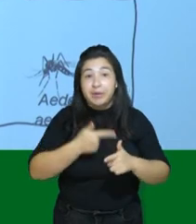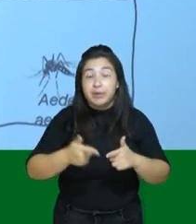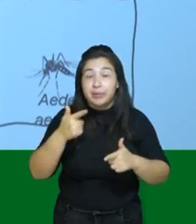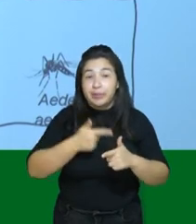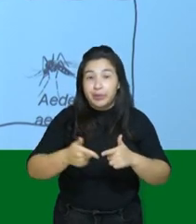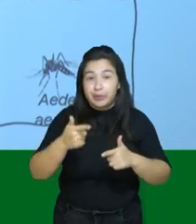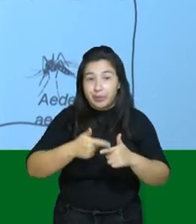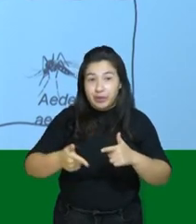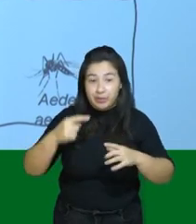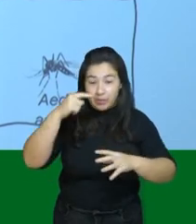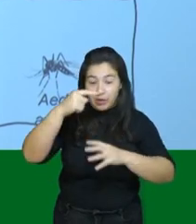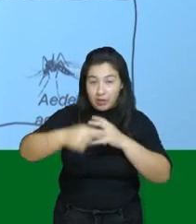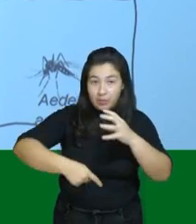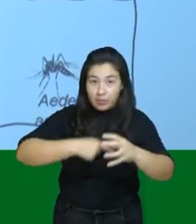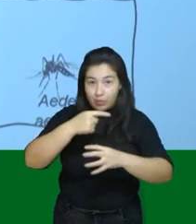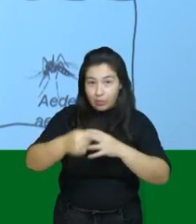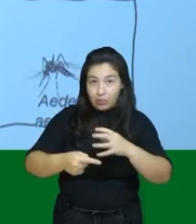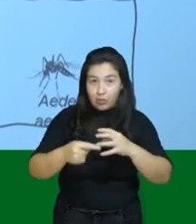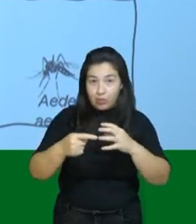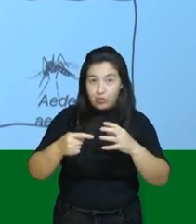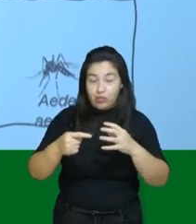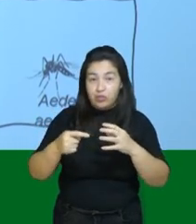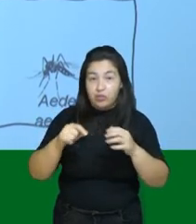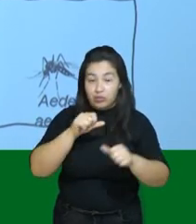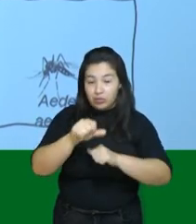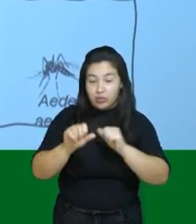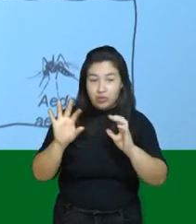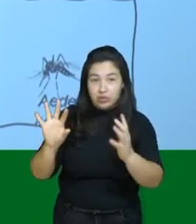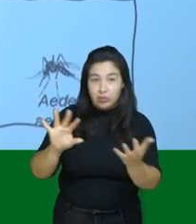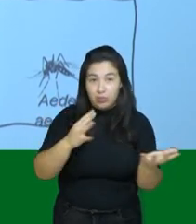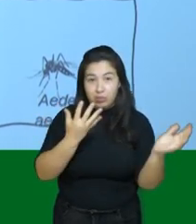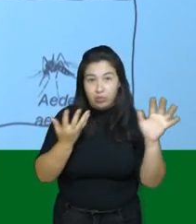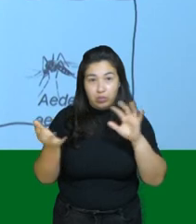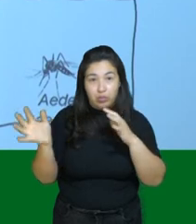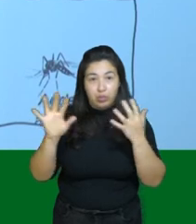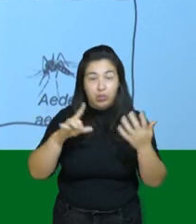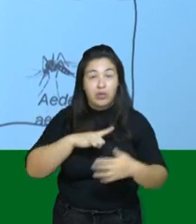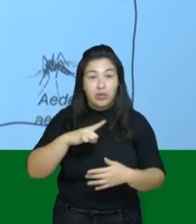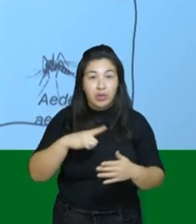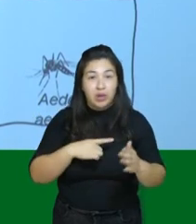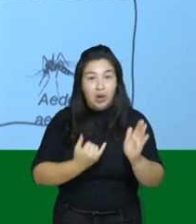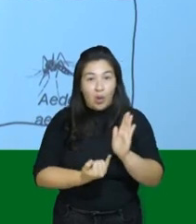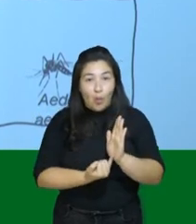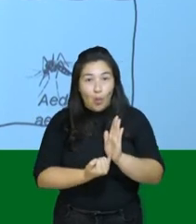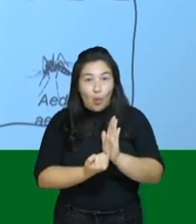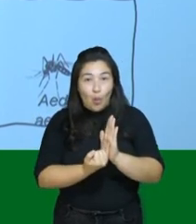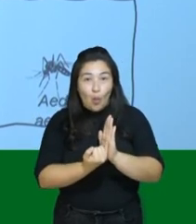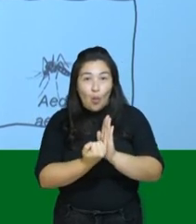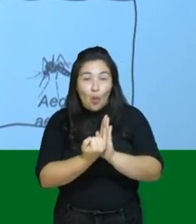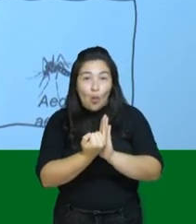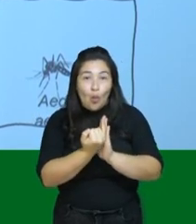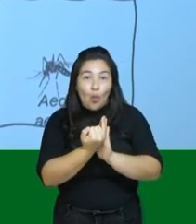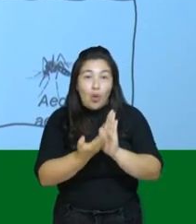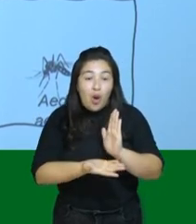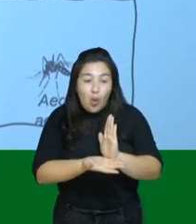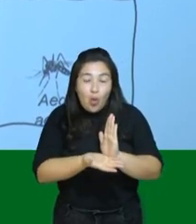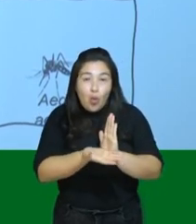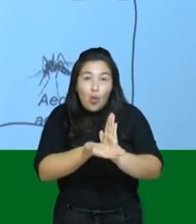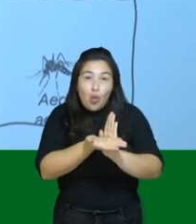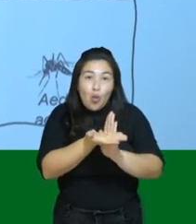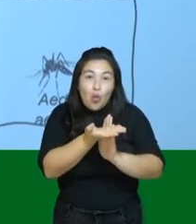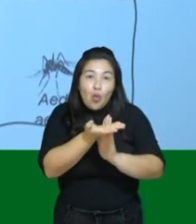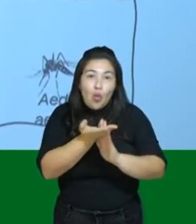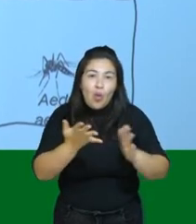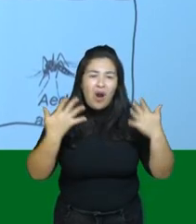grande das mudanças climáticas, e mais direto, é um aumento, né, que a gente sabe que tem um aumento da temperatura global, e ele leva a um aumento